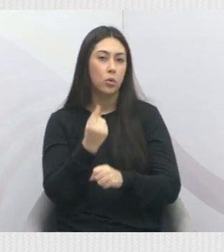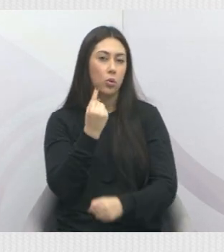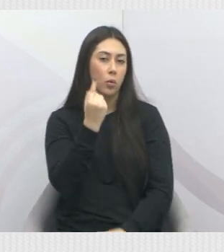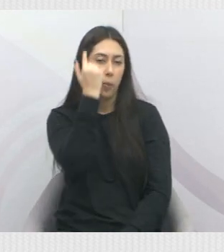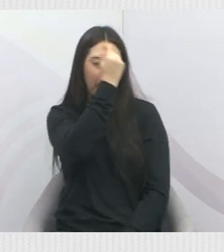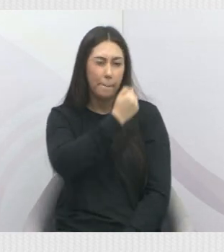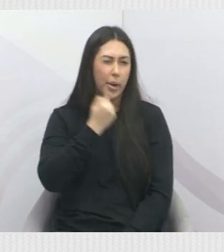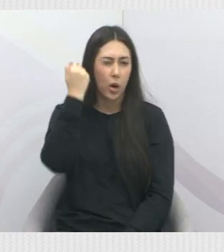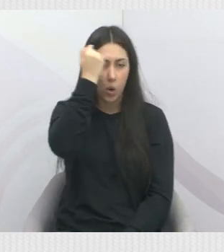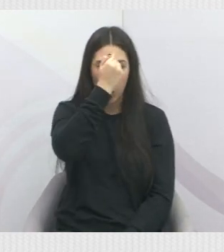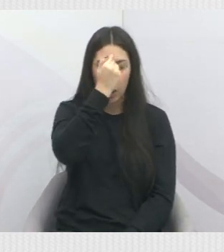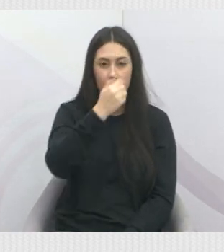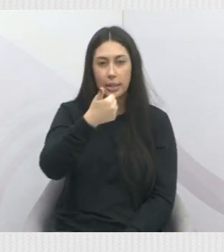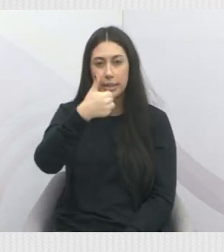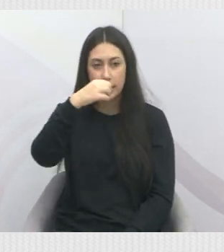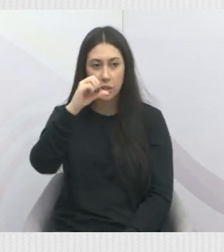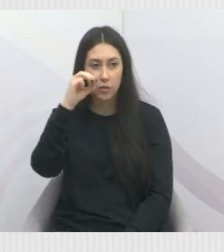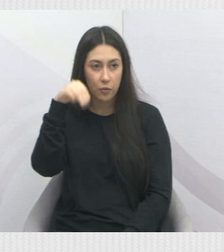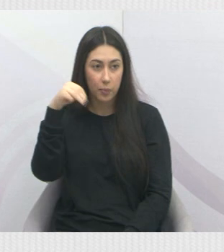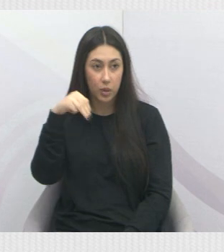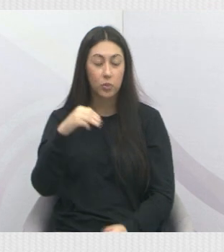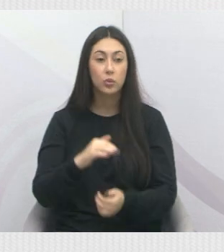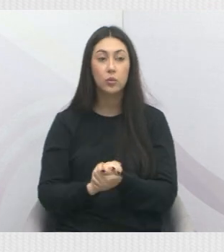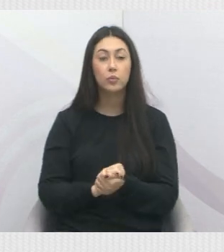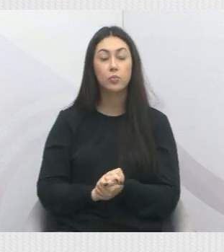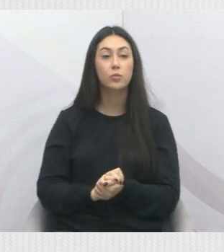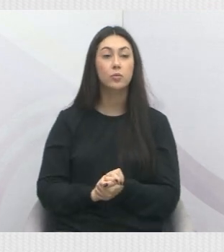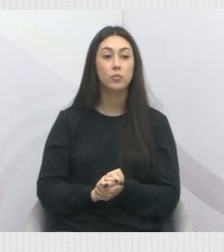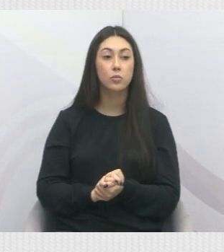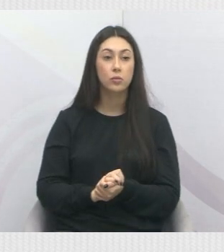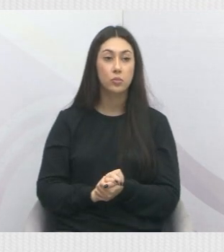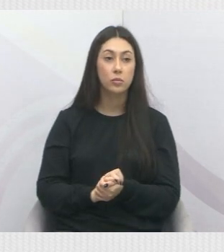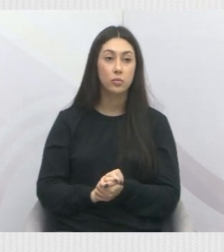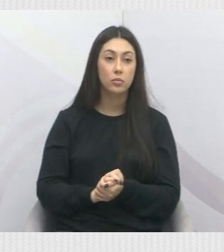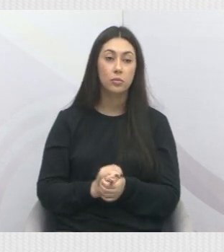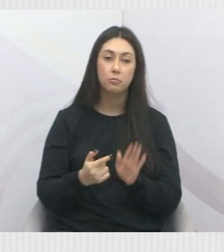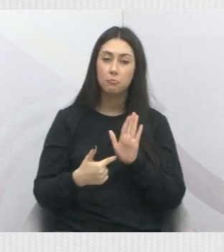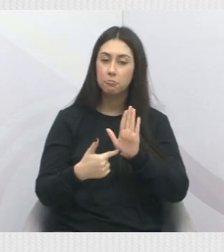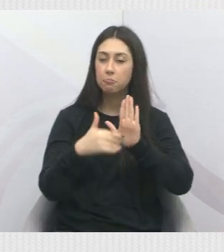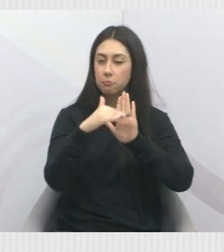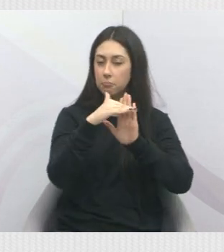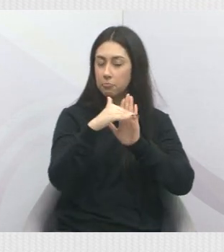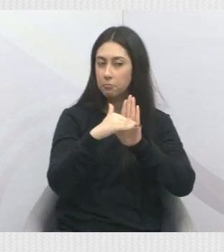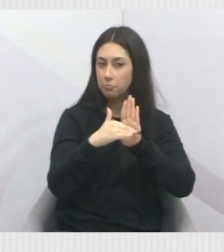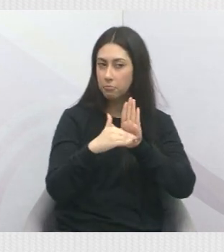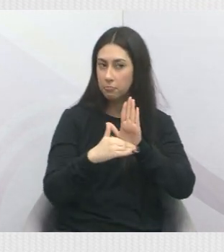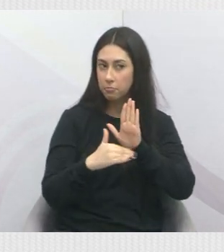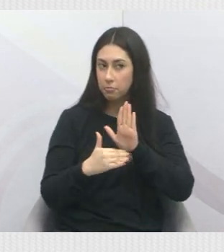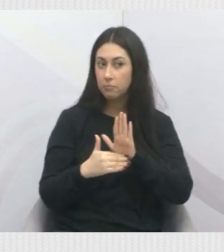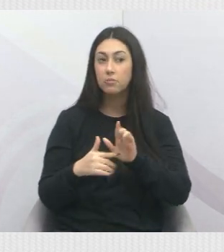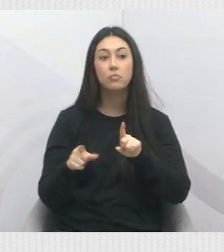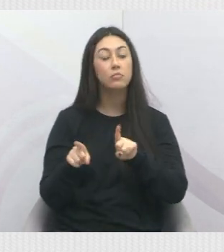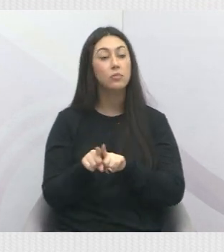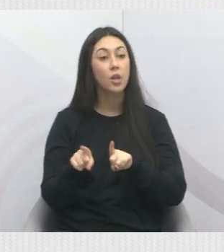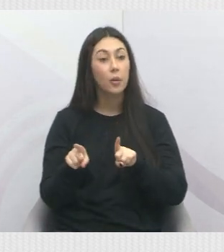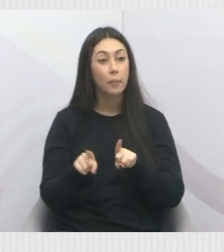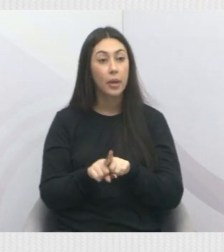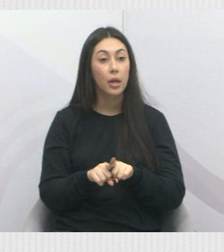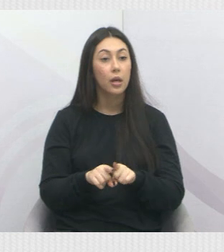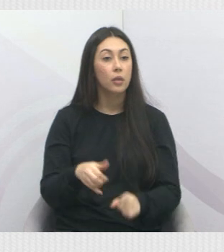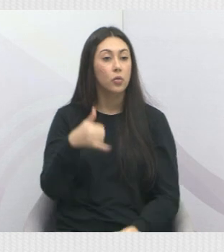minutos. E aqui a estratificação conforme os casos. Ouvidoria da